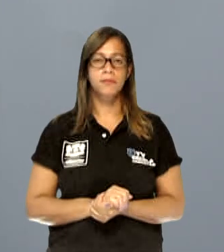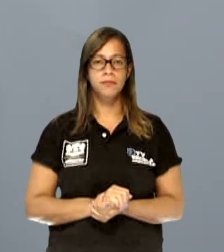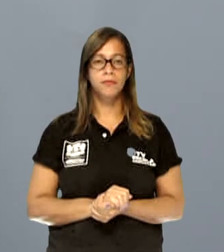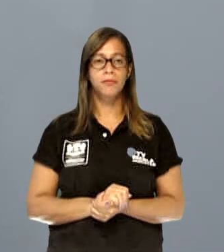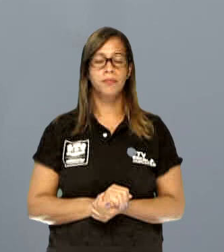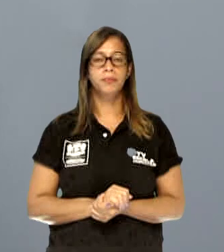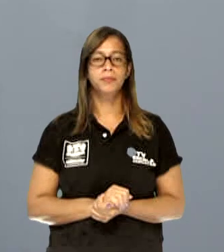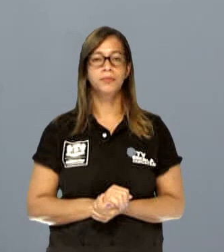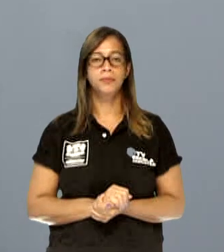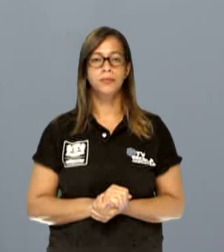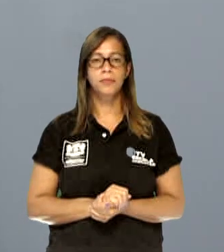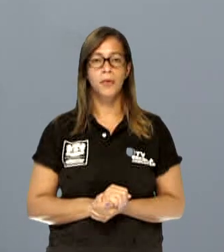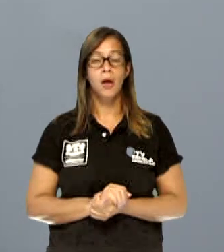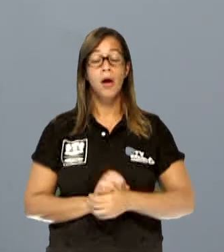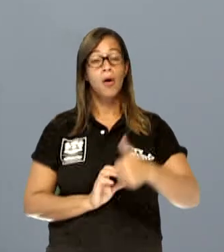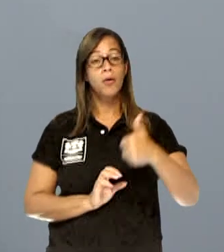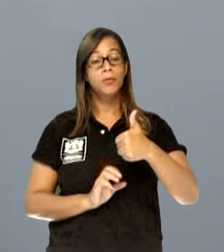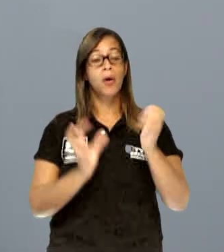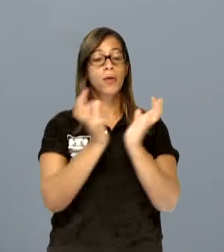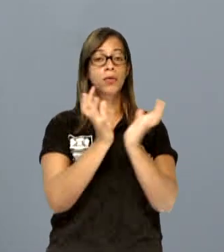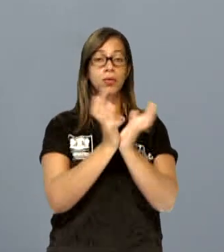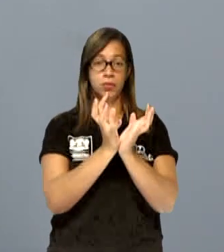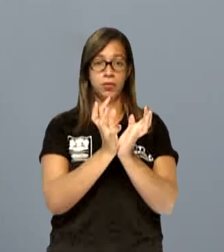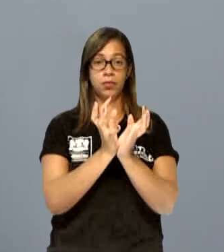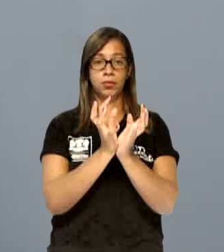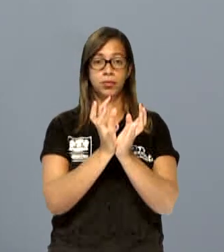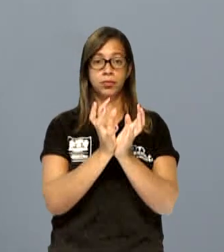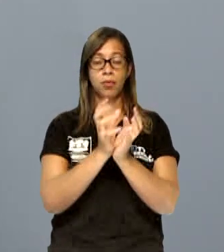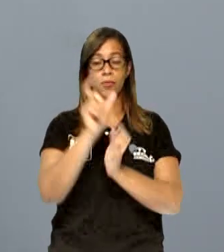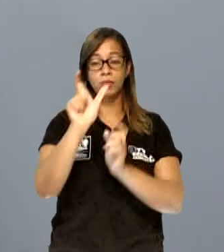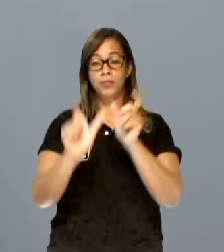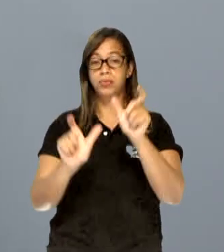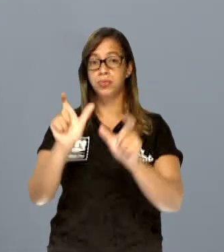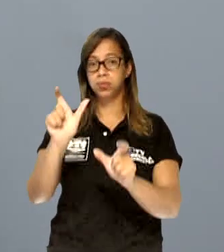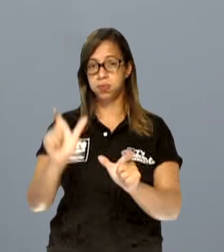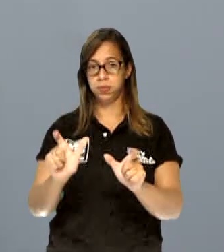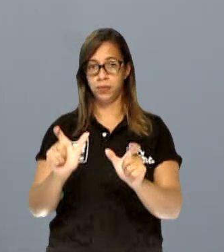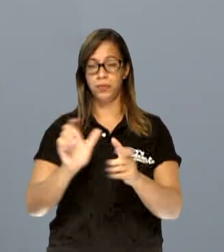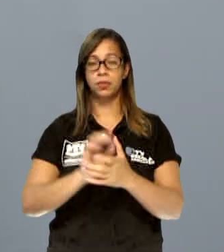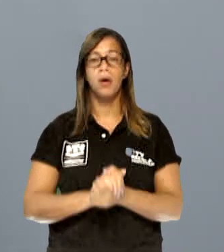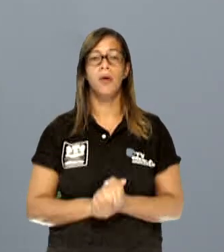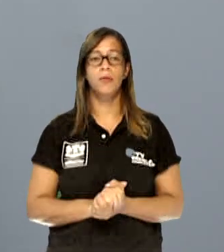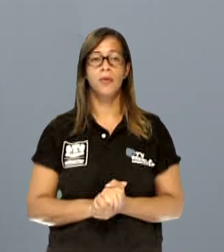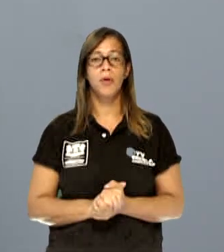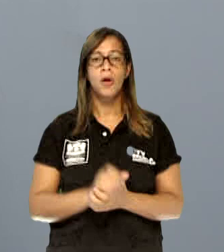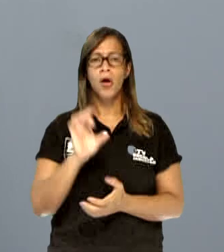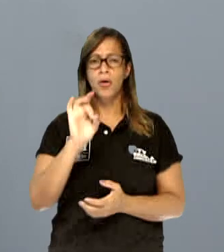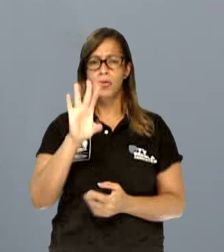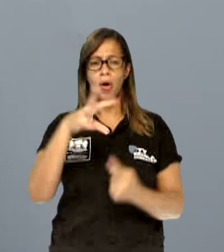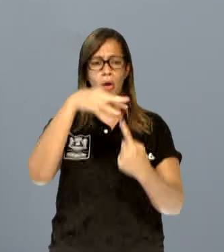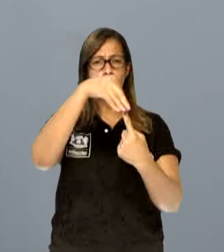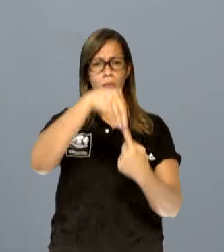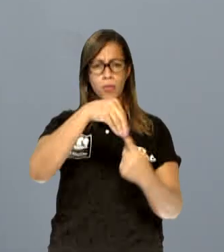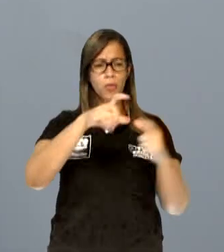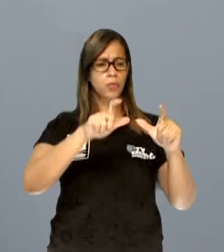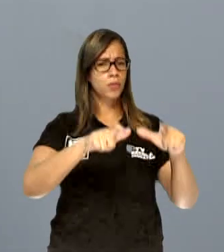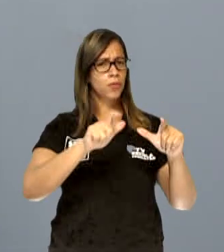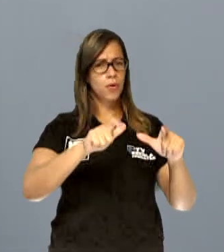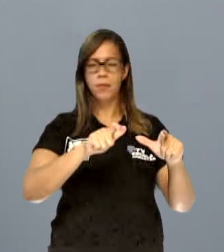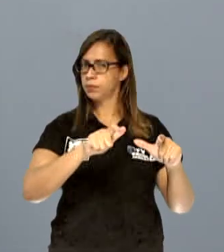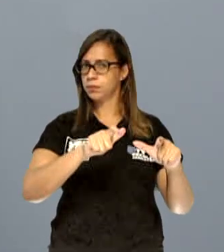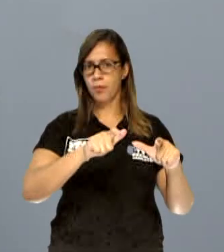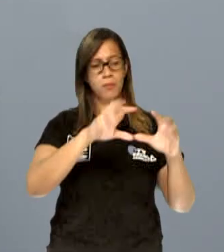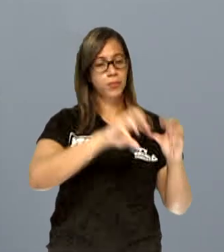mudanças. Os primeiros grupos humanos, eles não habitavam apenas um local. Eles eram nômades,